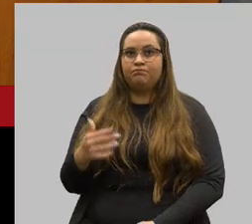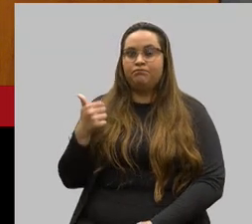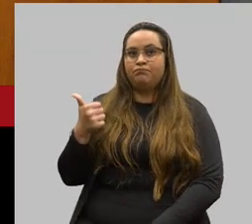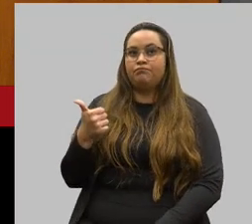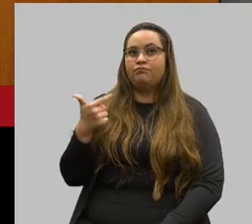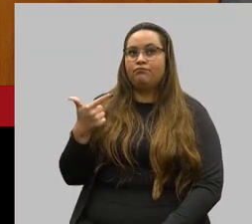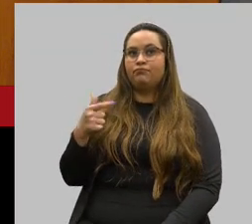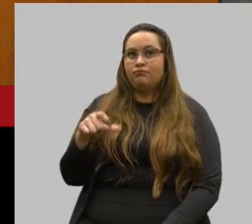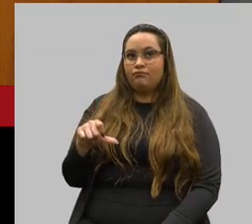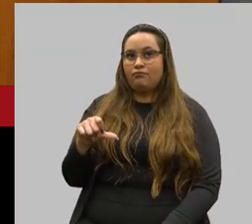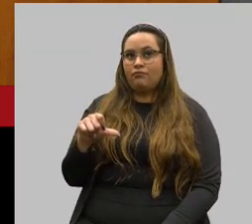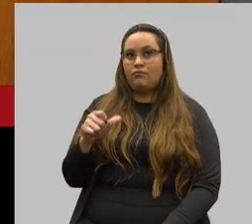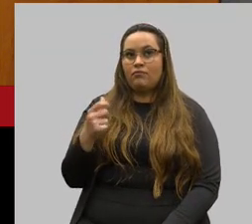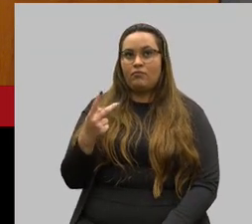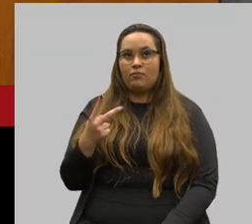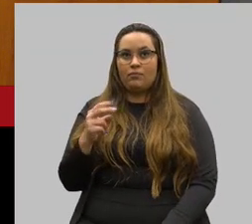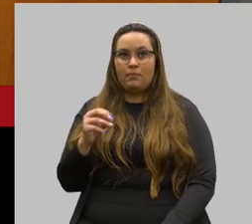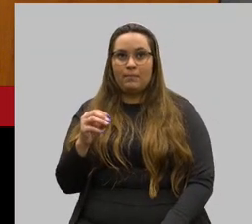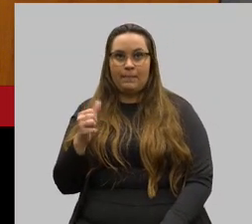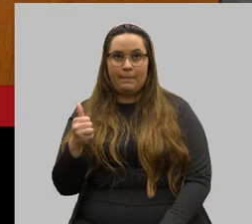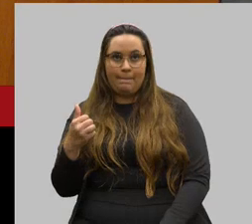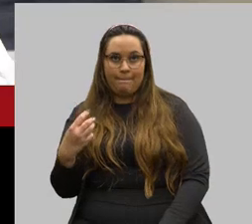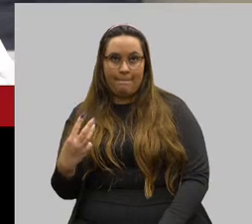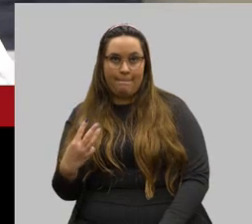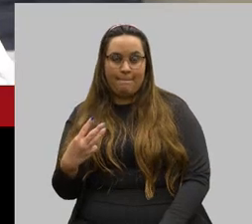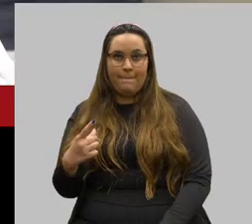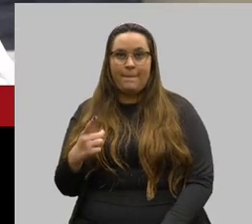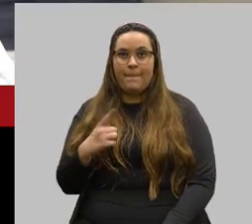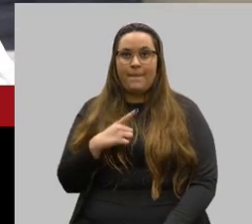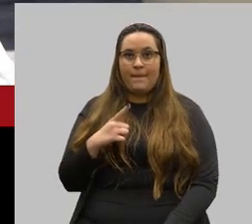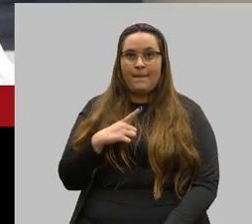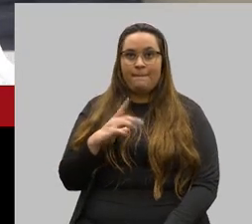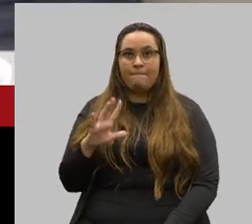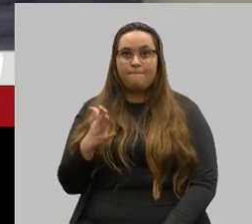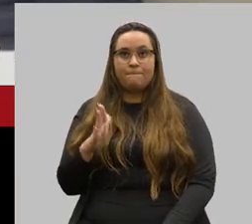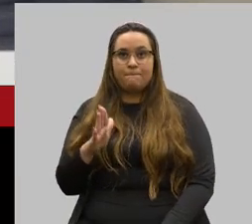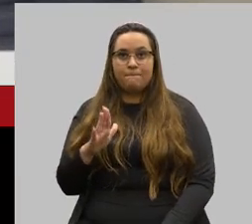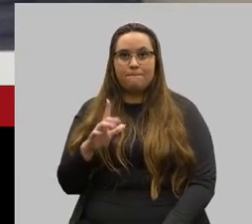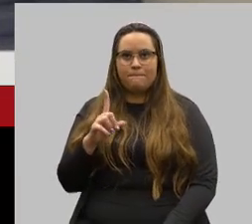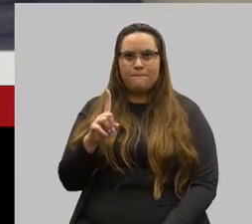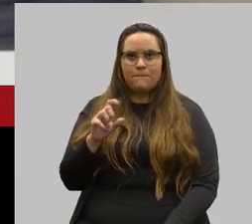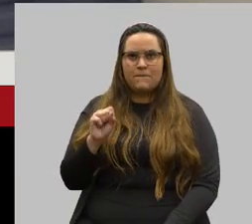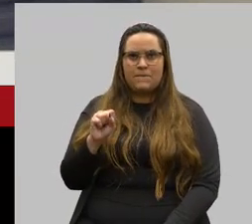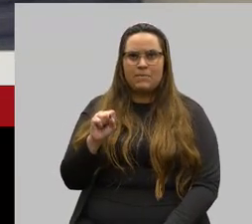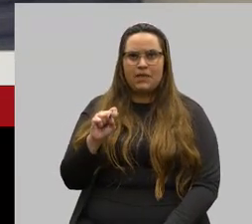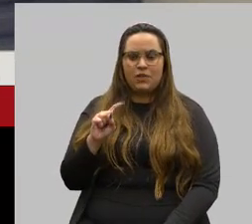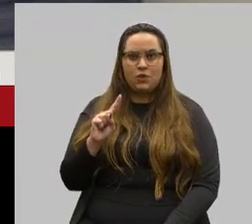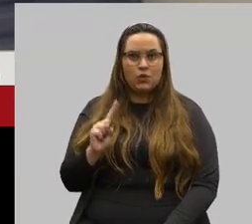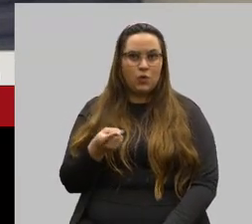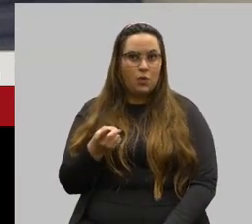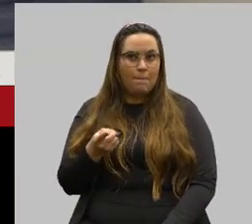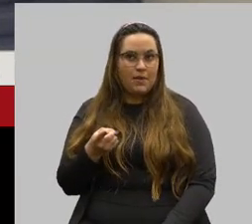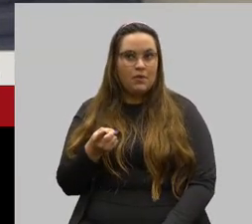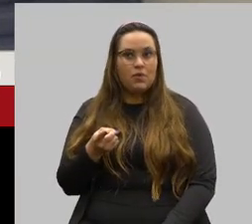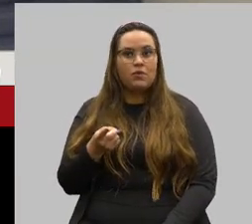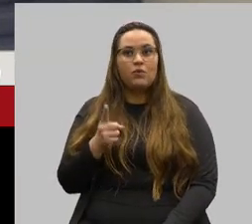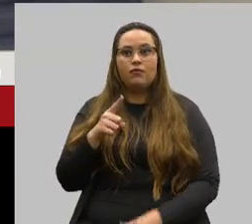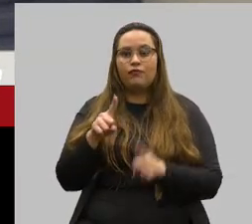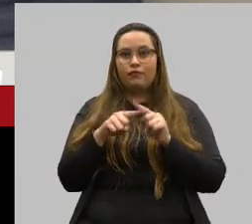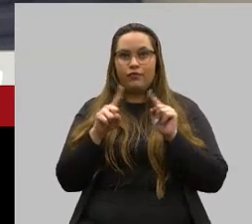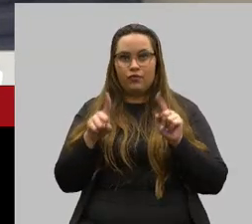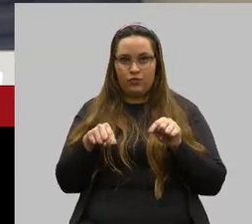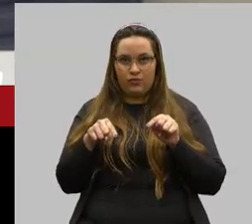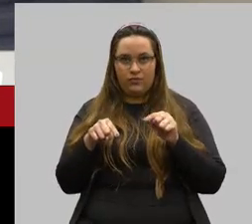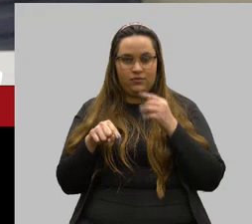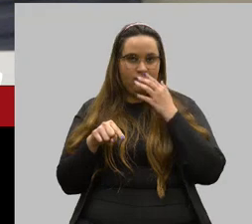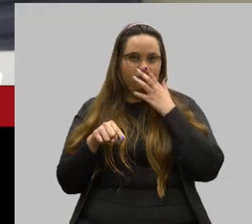2013 ela previa um efetivo de em torno de 18.000 servidores até pedindo o